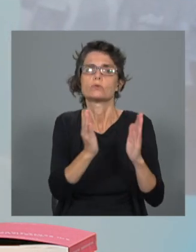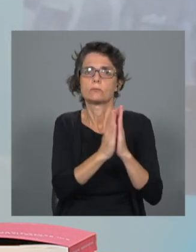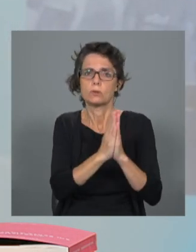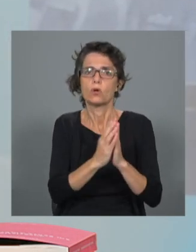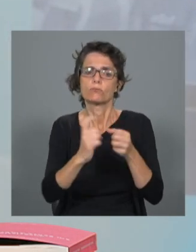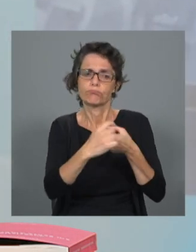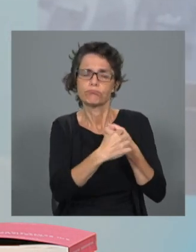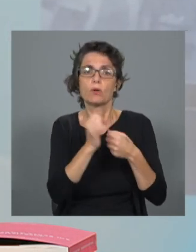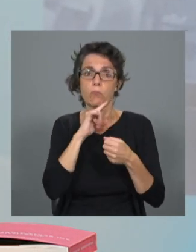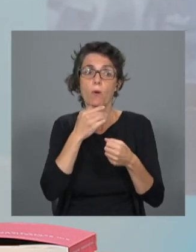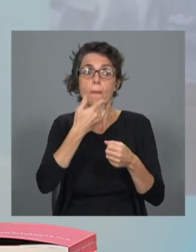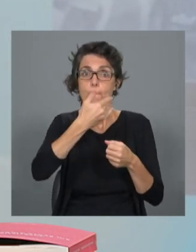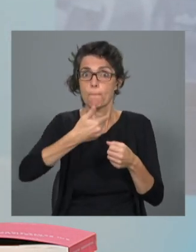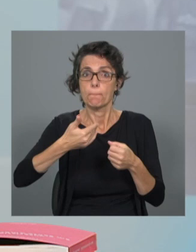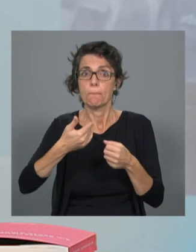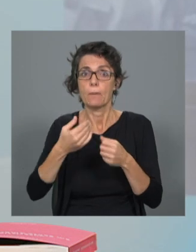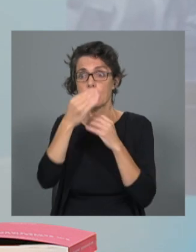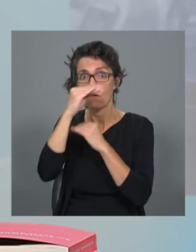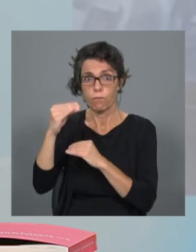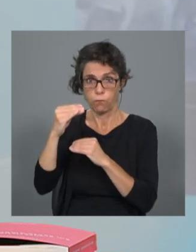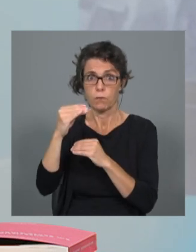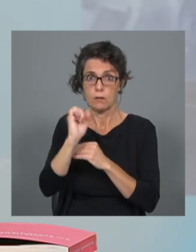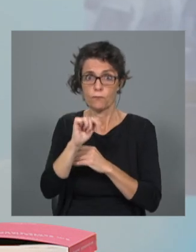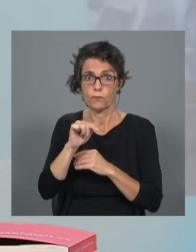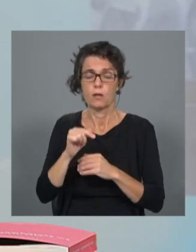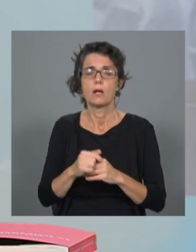pedir essa formação. Essa formação tem